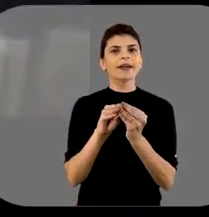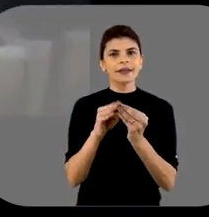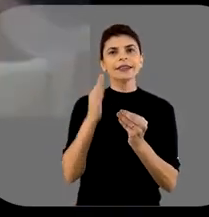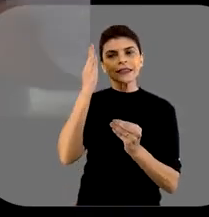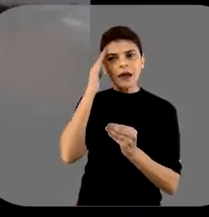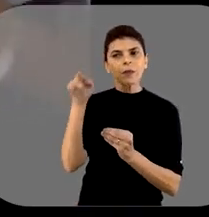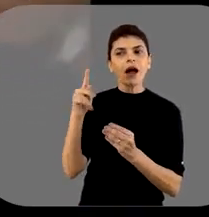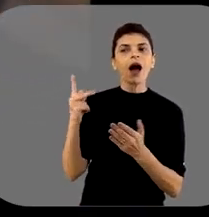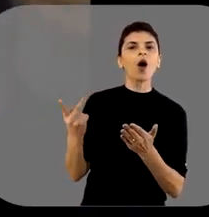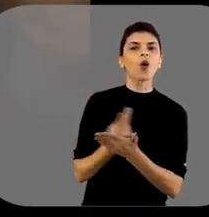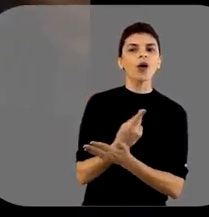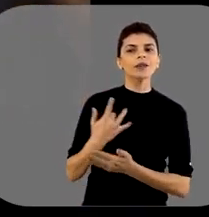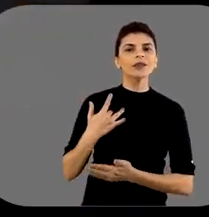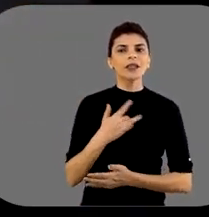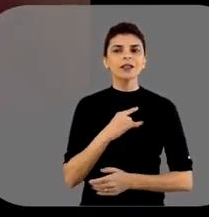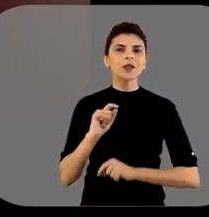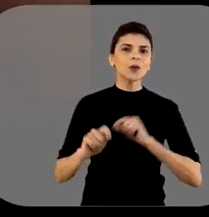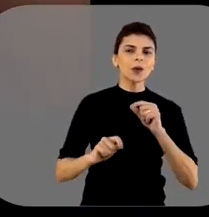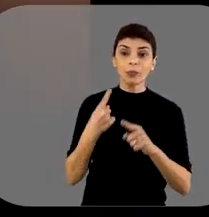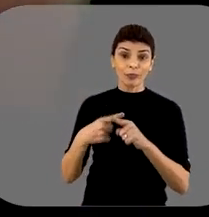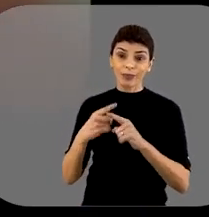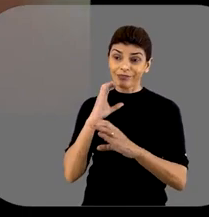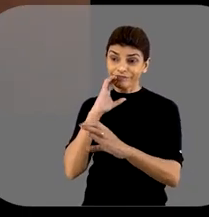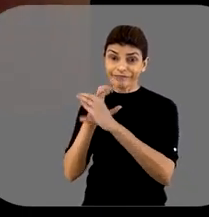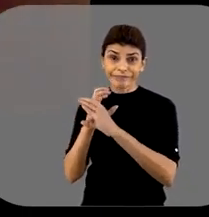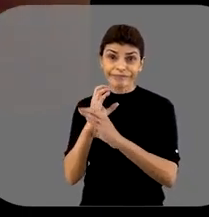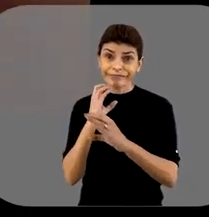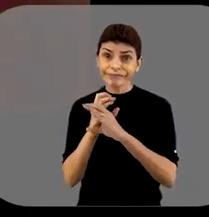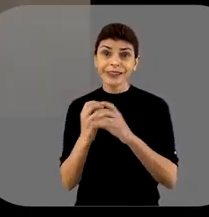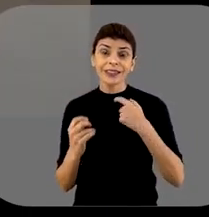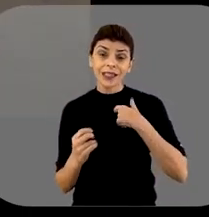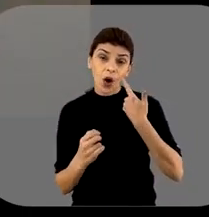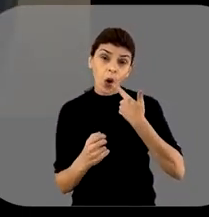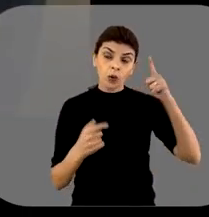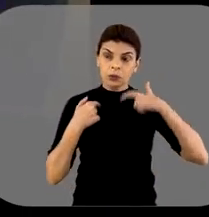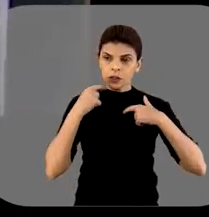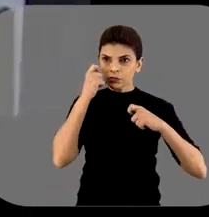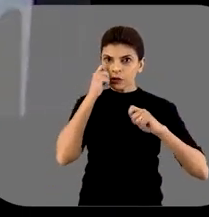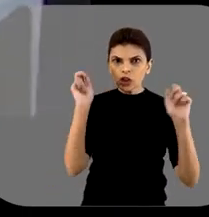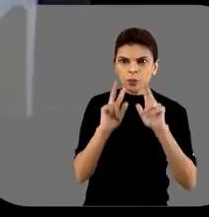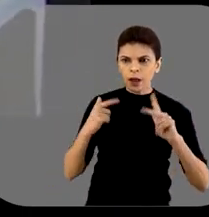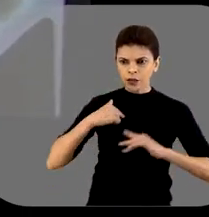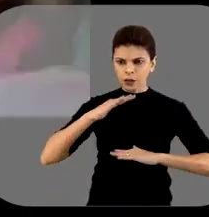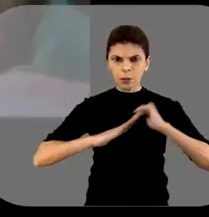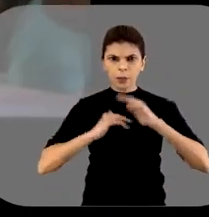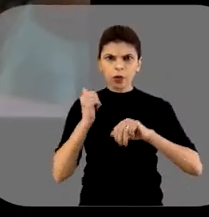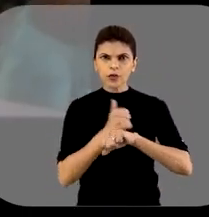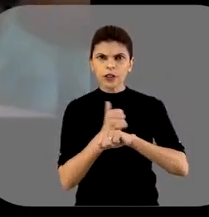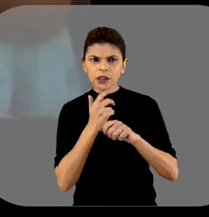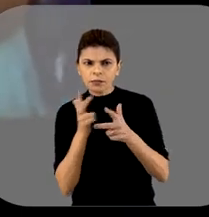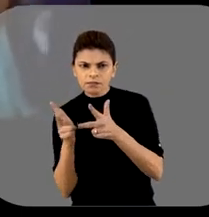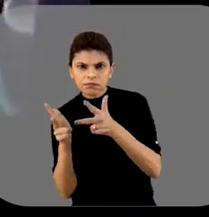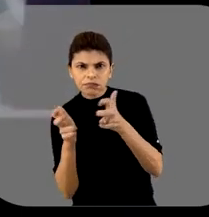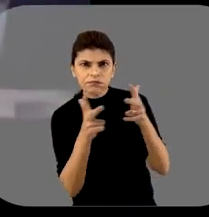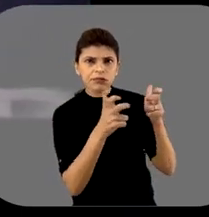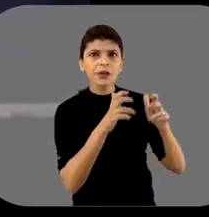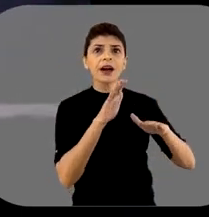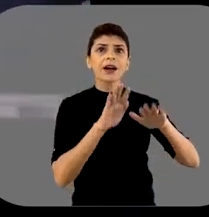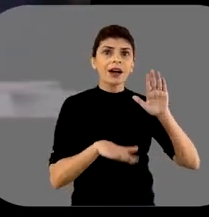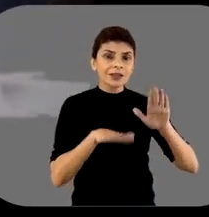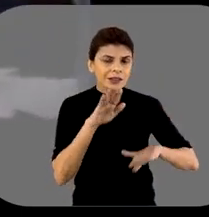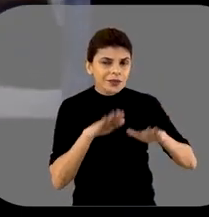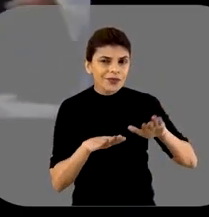saber o que realmente está acontecendo. Então, você acaba tendo que aguçar outros lados seus, do profissional, né? Uhum. Que, às